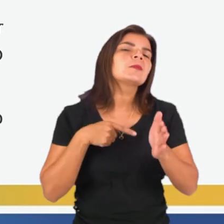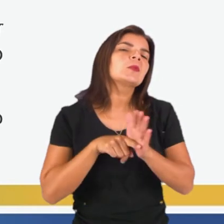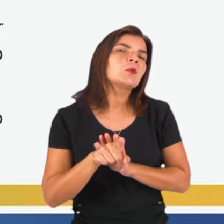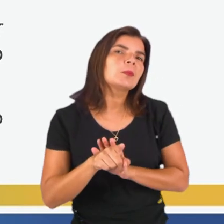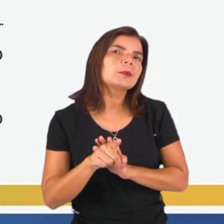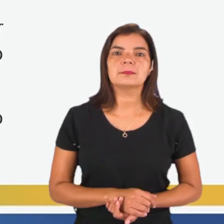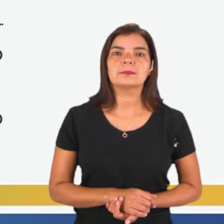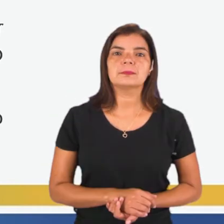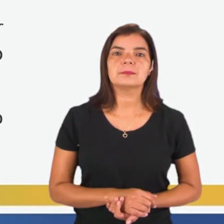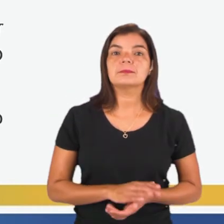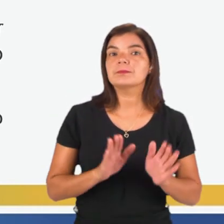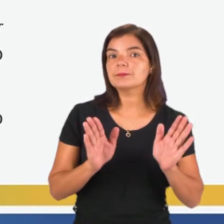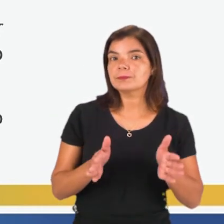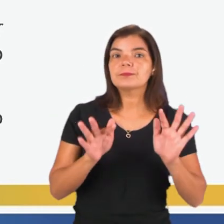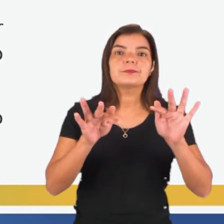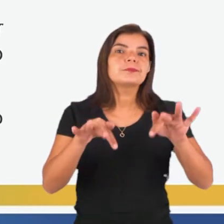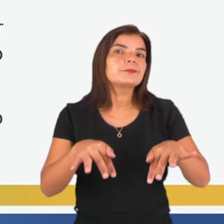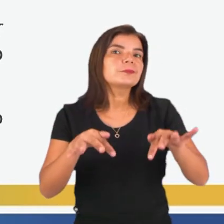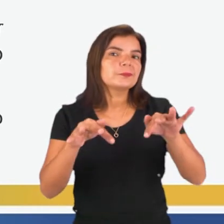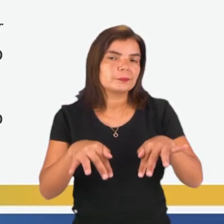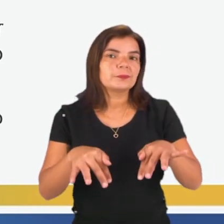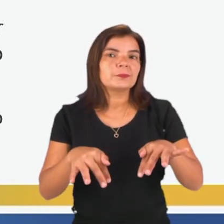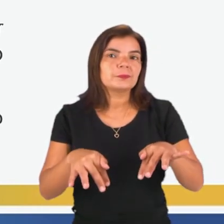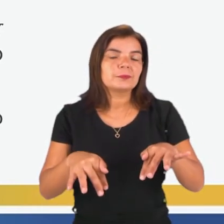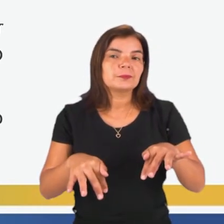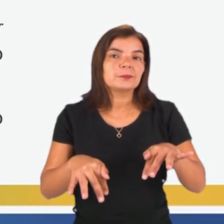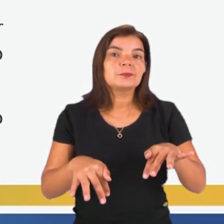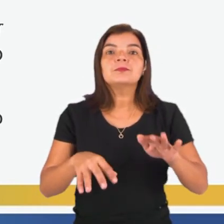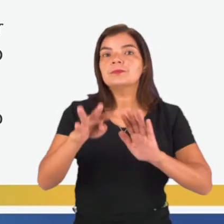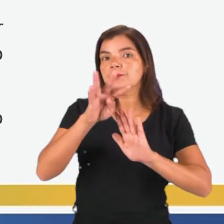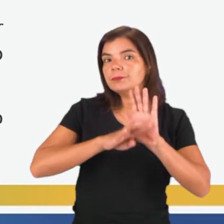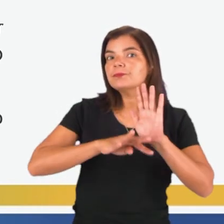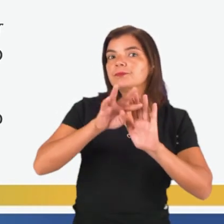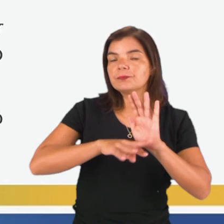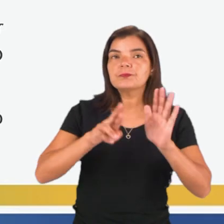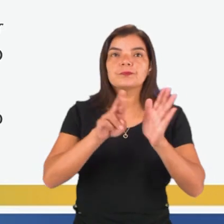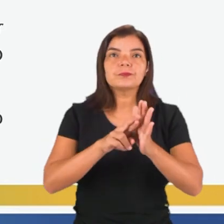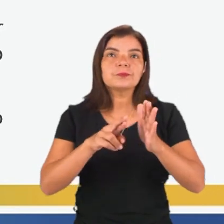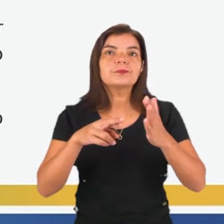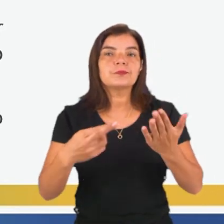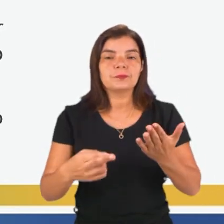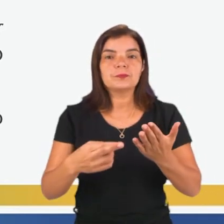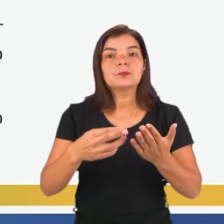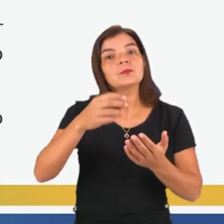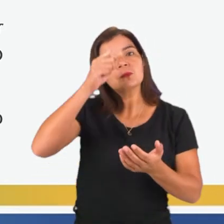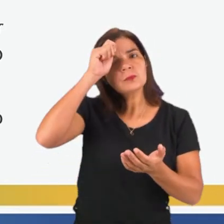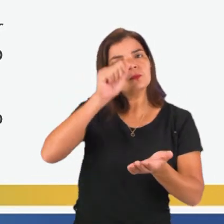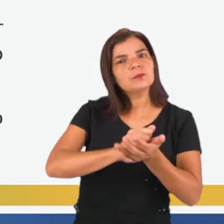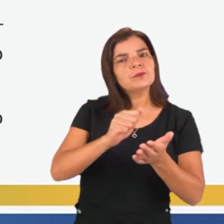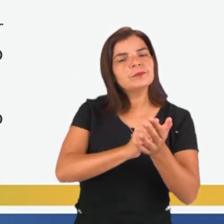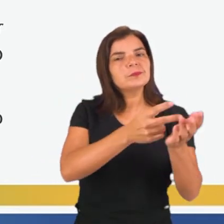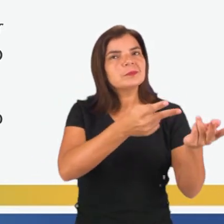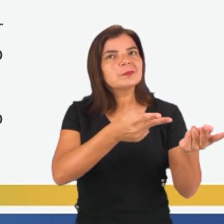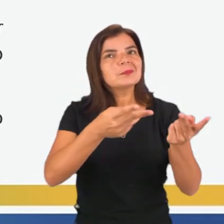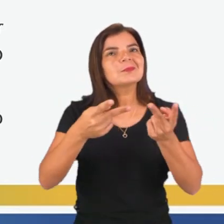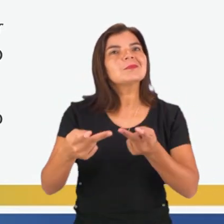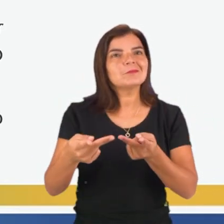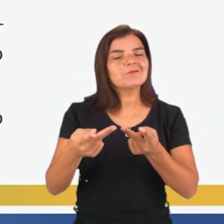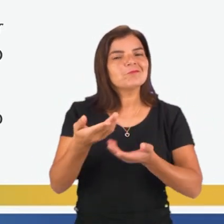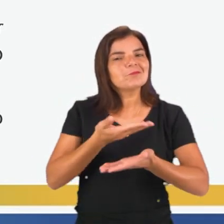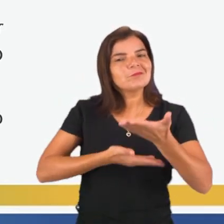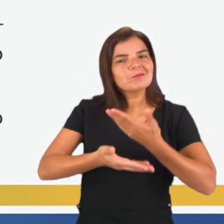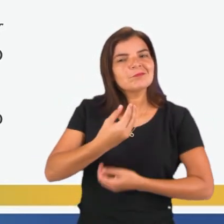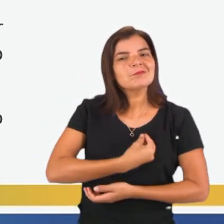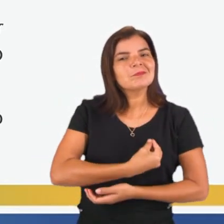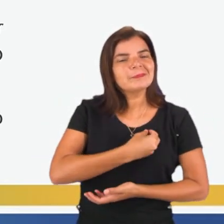pergunta. Já na finalização de uma editorial de revista, o editor convida o leitor a